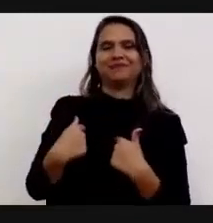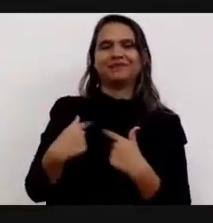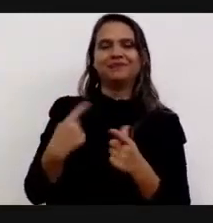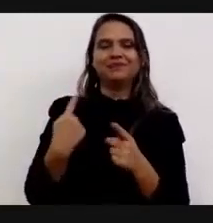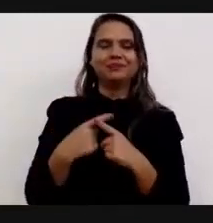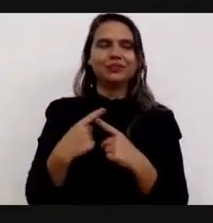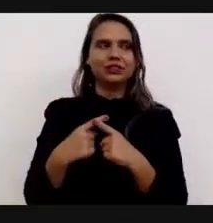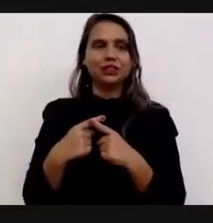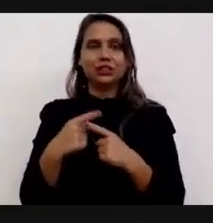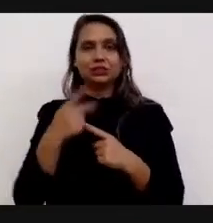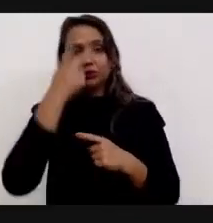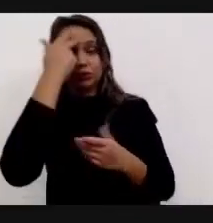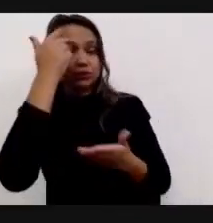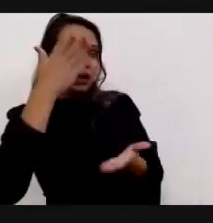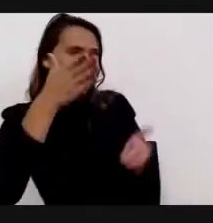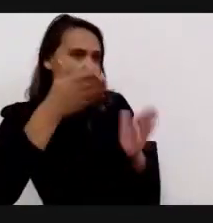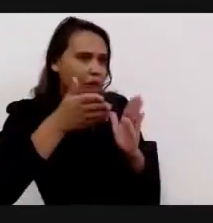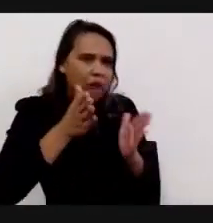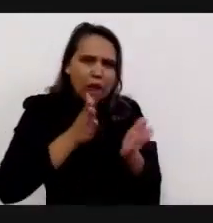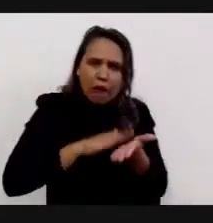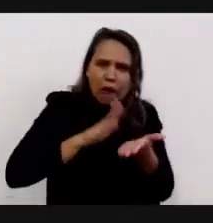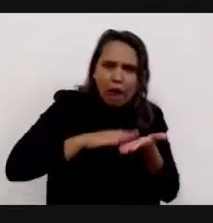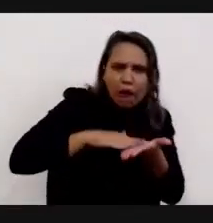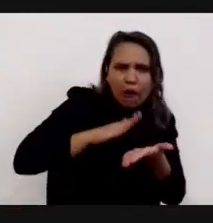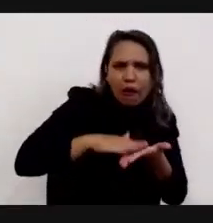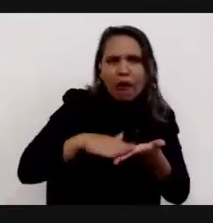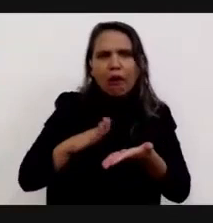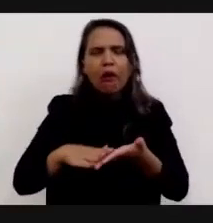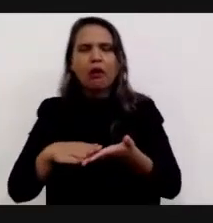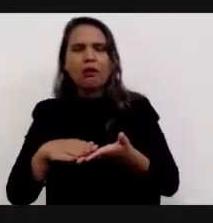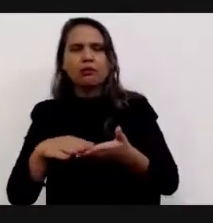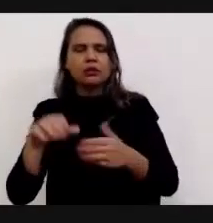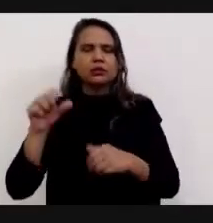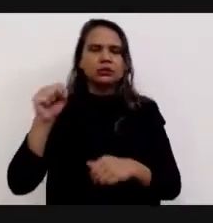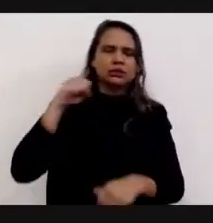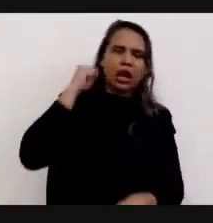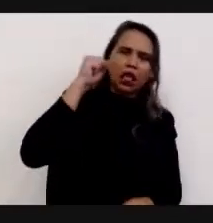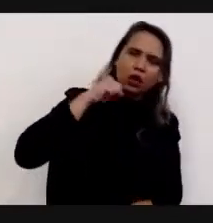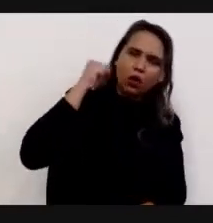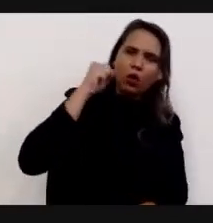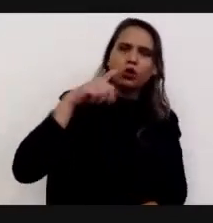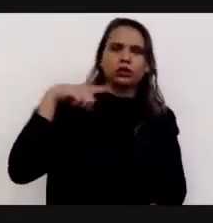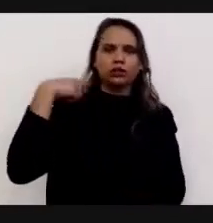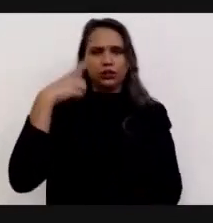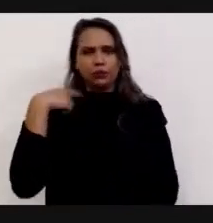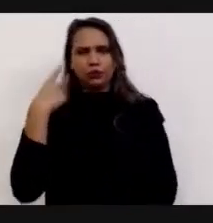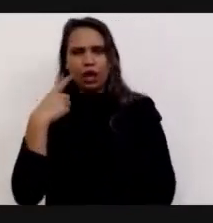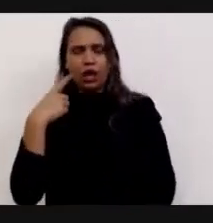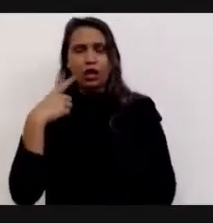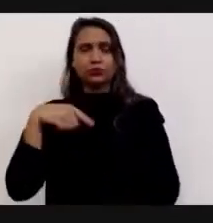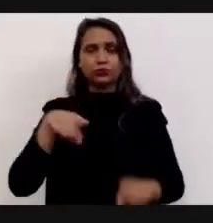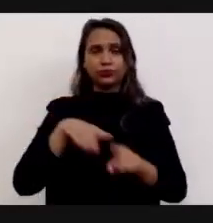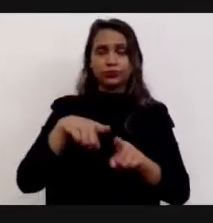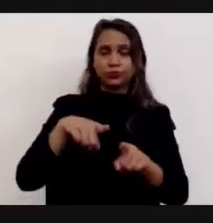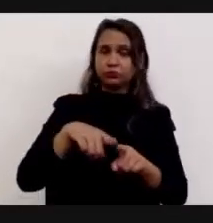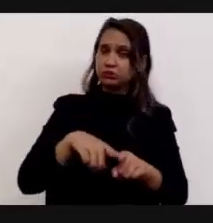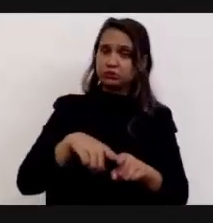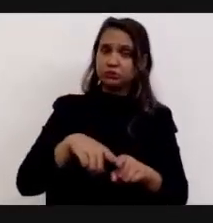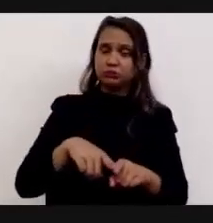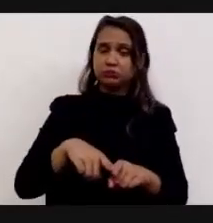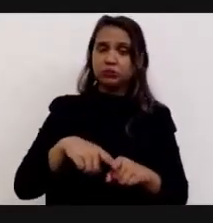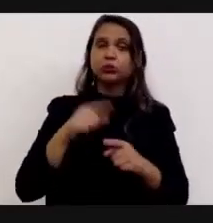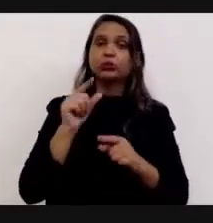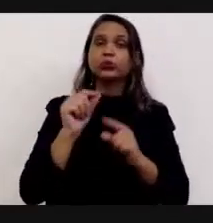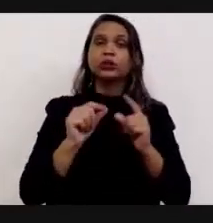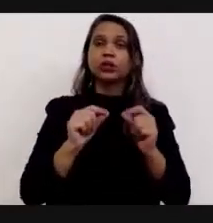as pessoas cobram muito dos deputados, cobram muito dos senadores, né, estaduais, federais e dos vereadores, funções que